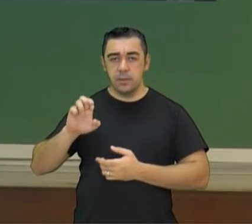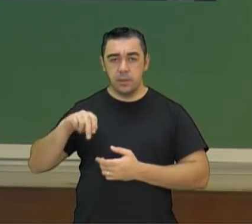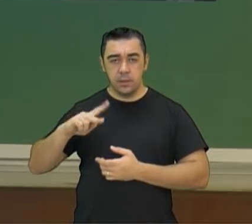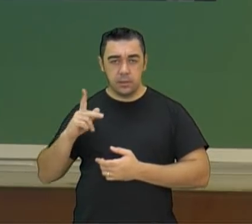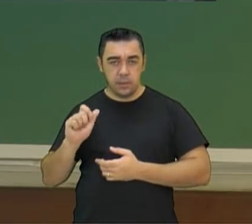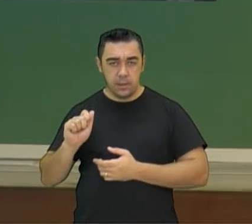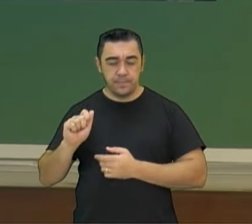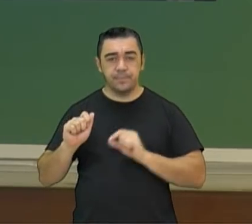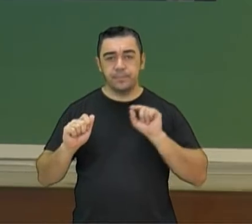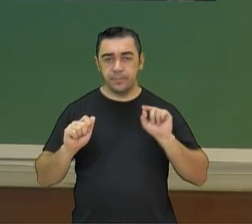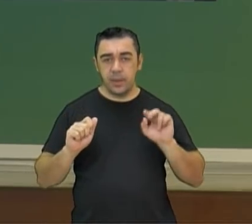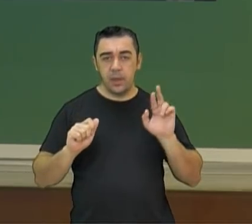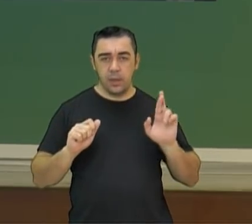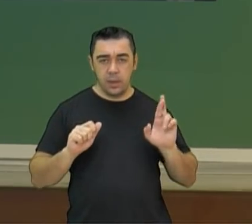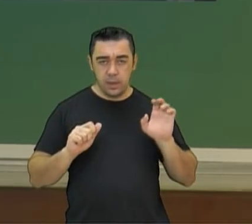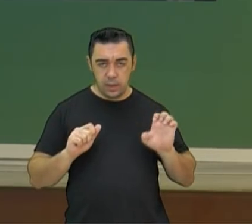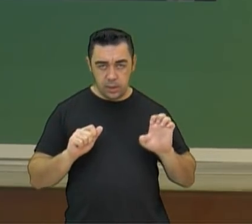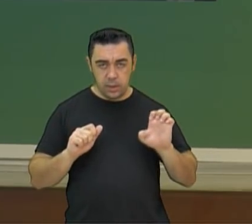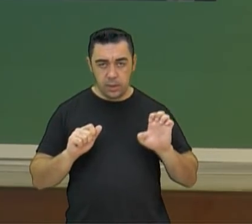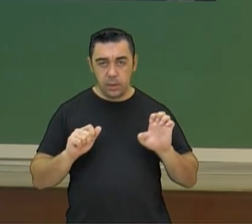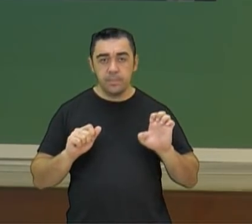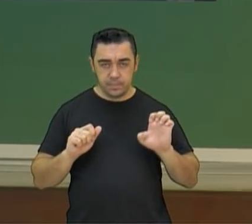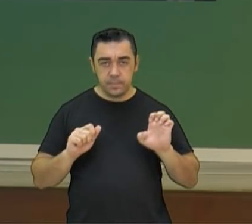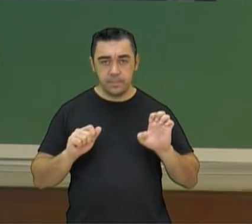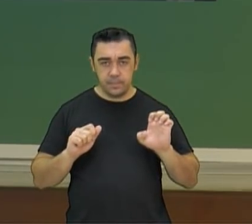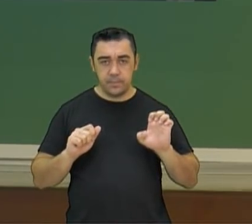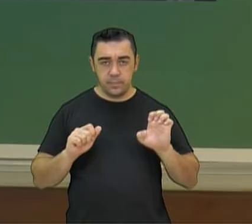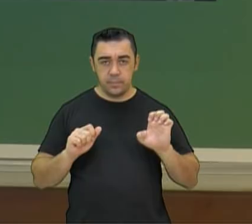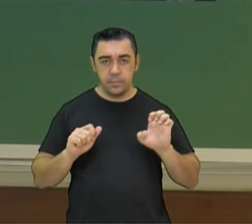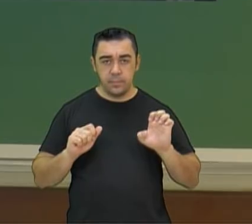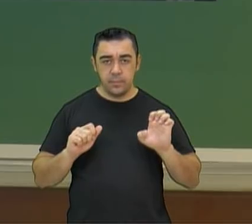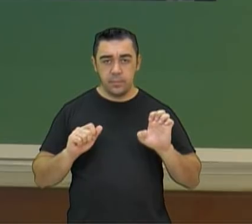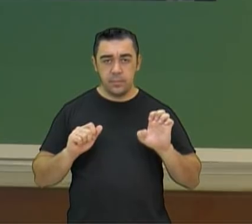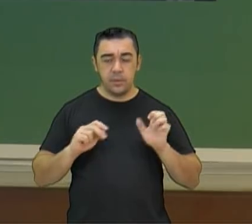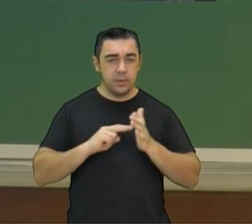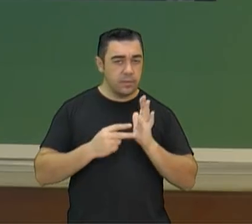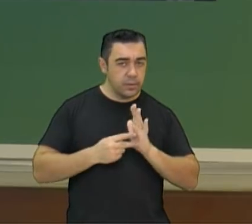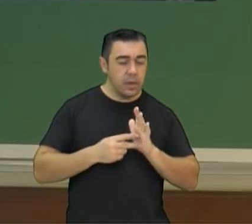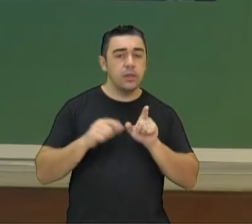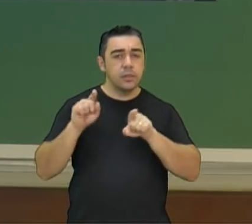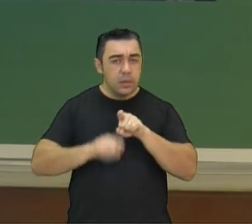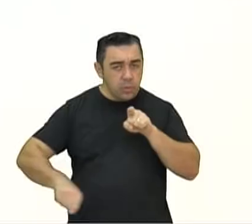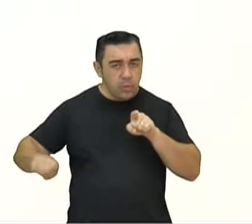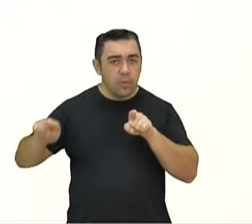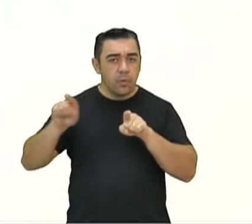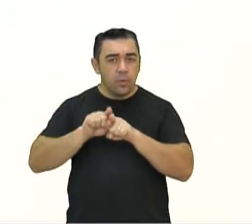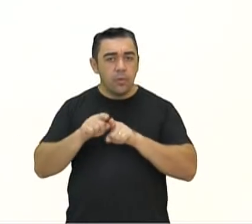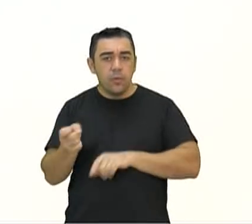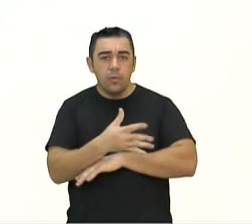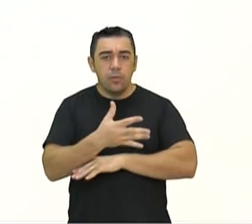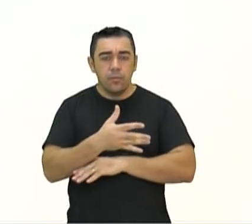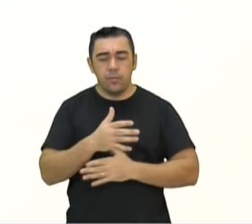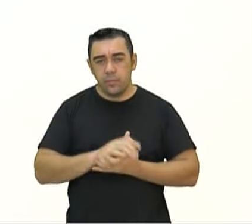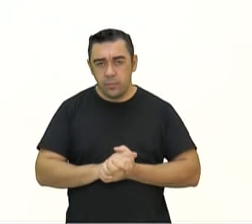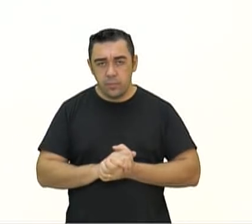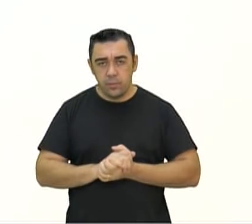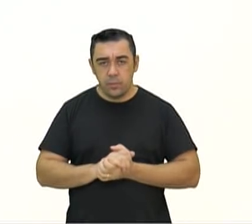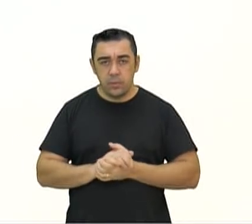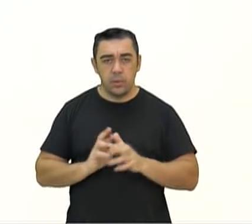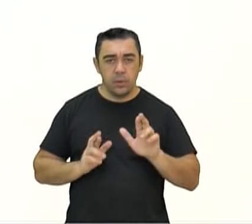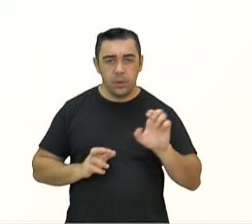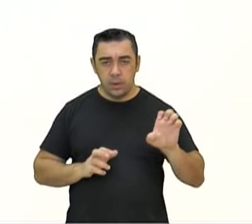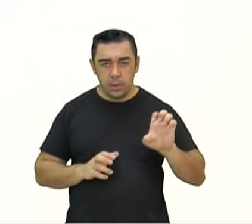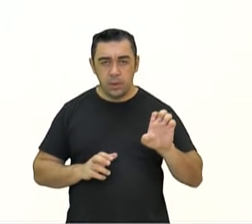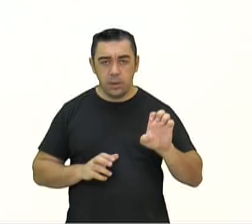prefixo re, mais a palavra de novo, né? Essa ideia de novidade. Então, o radical